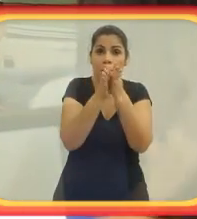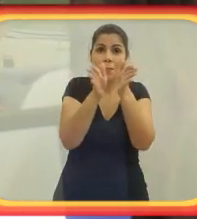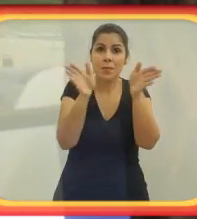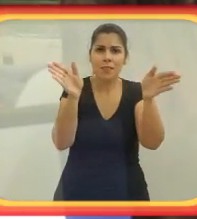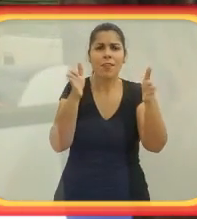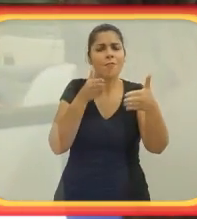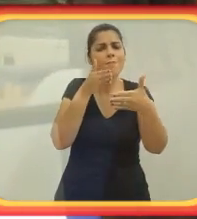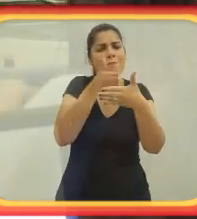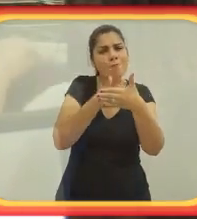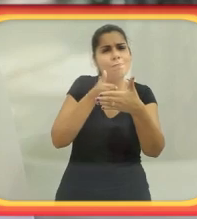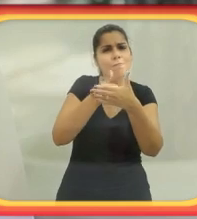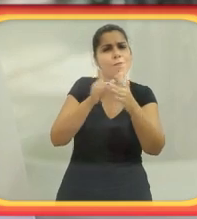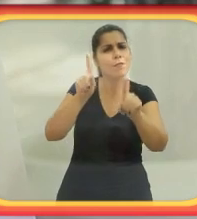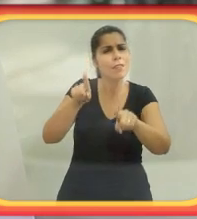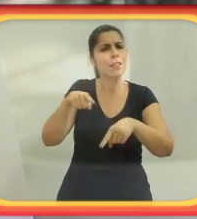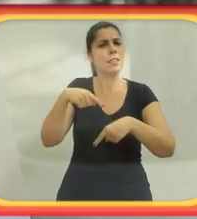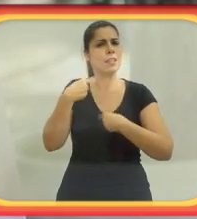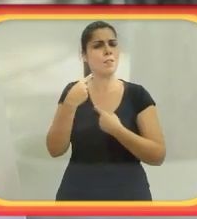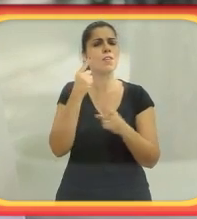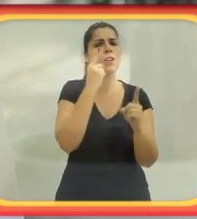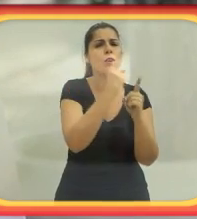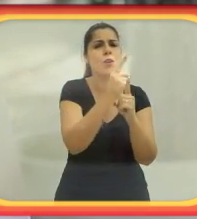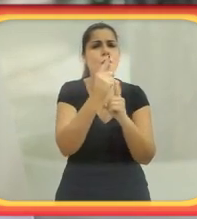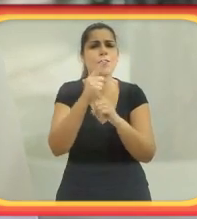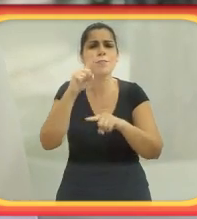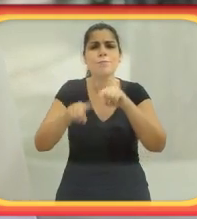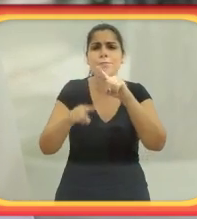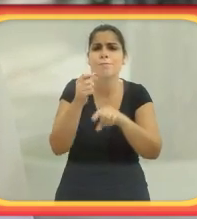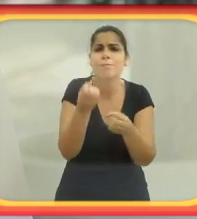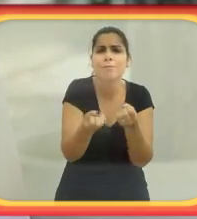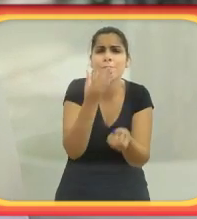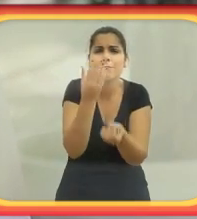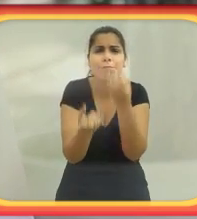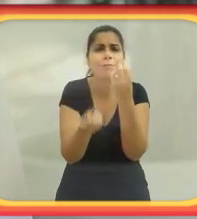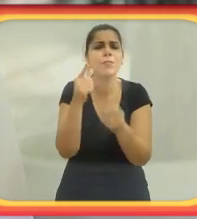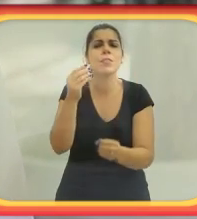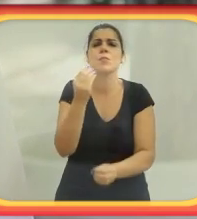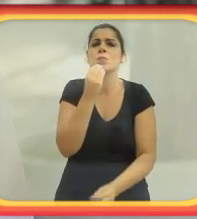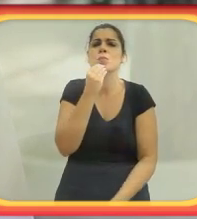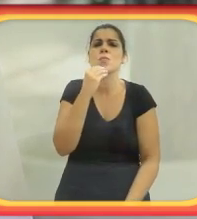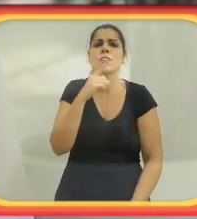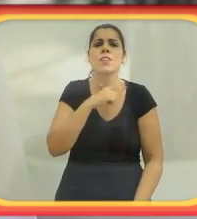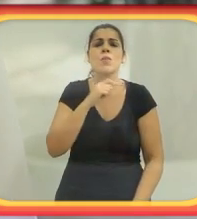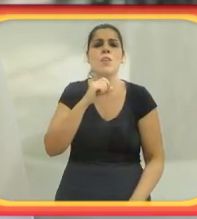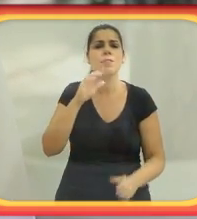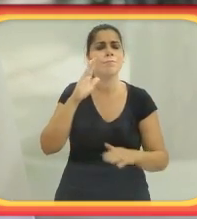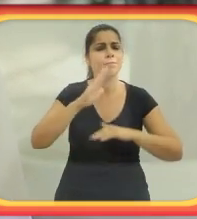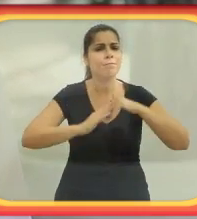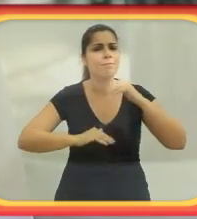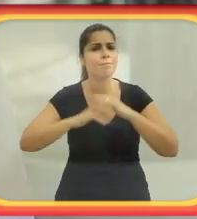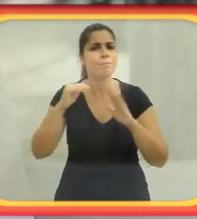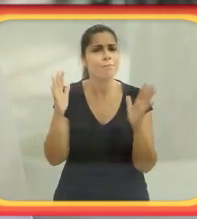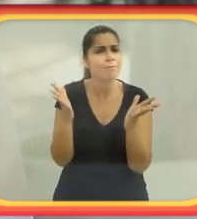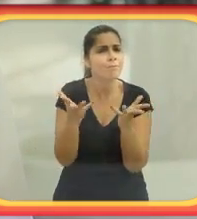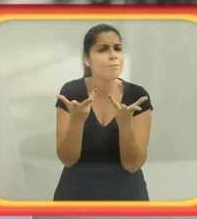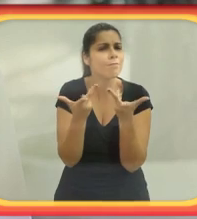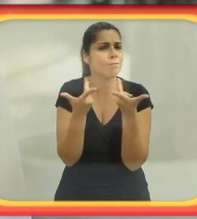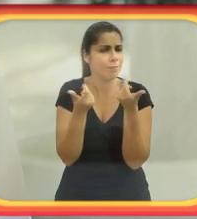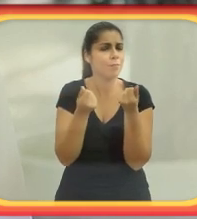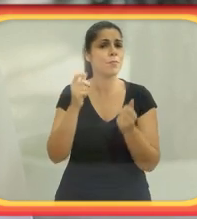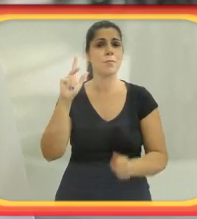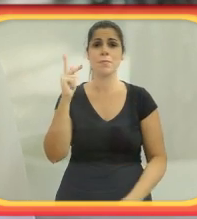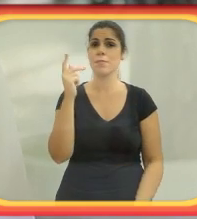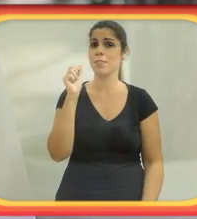resolver problemas, encontrar formas diferentes de perspectivas de um determinado